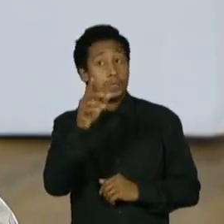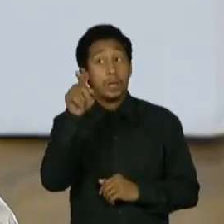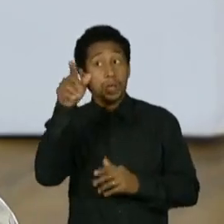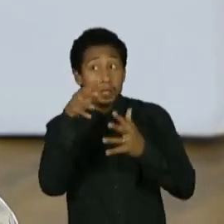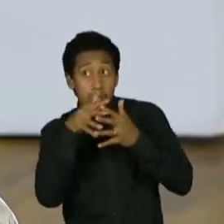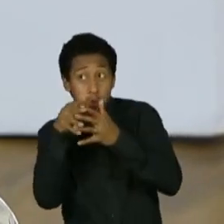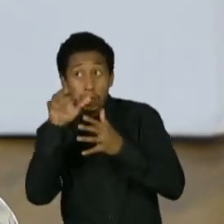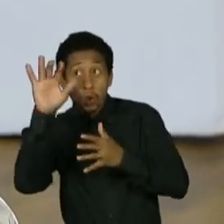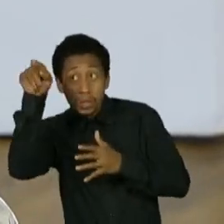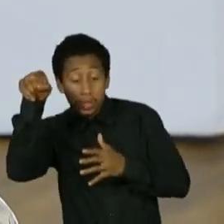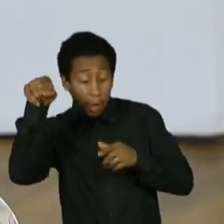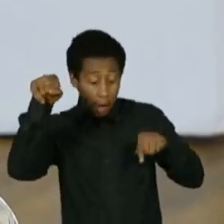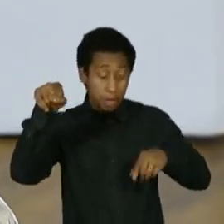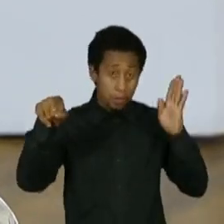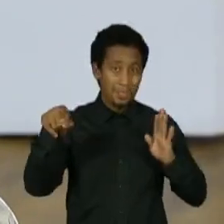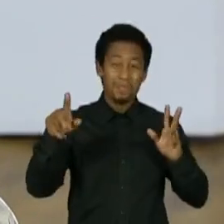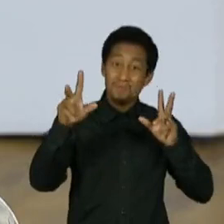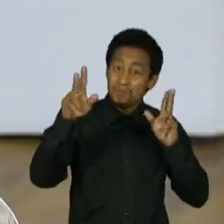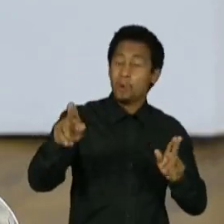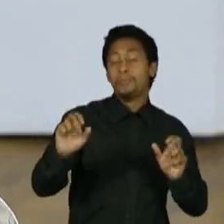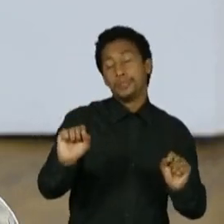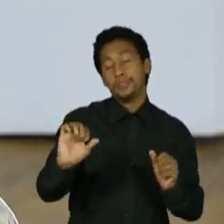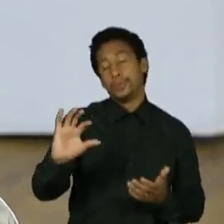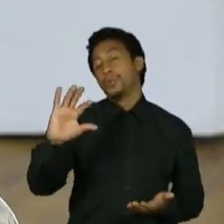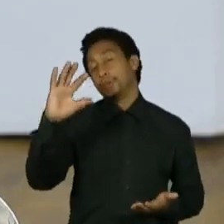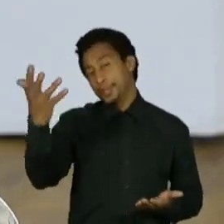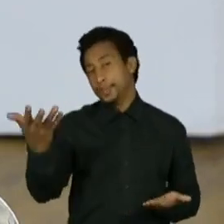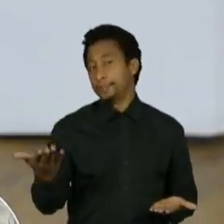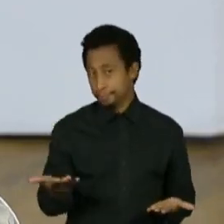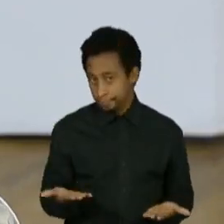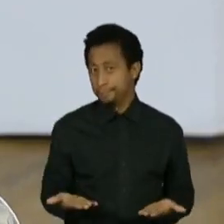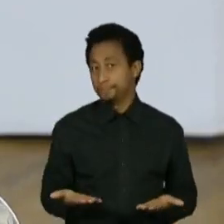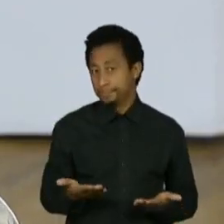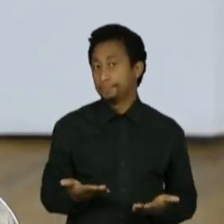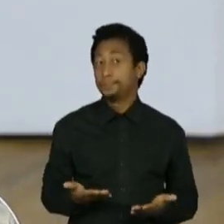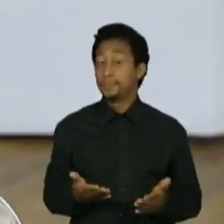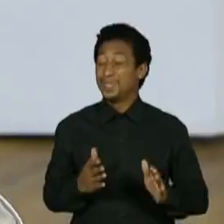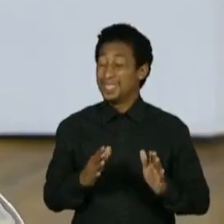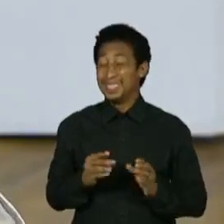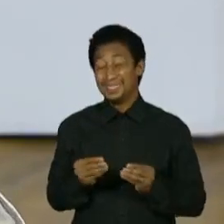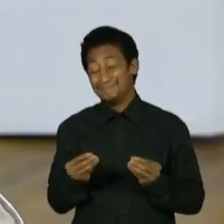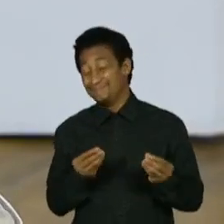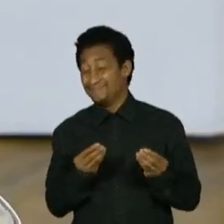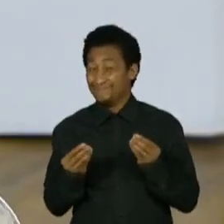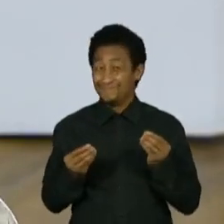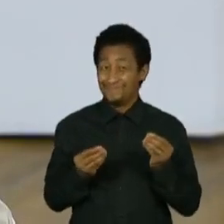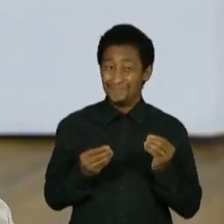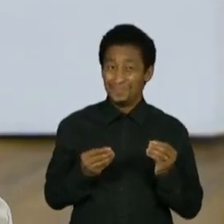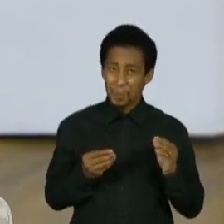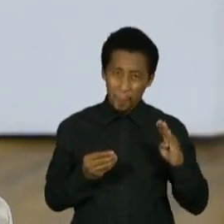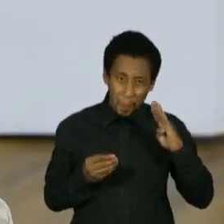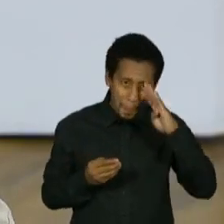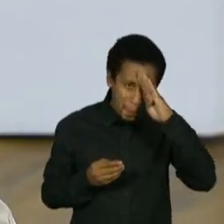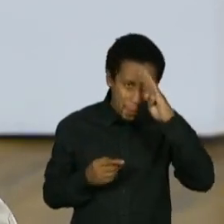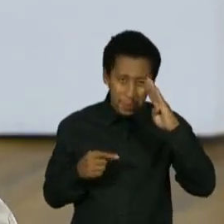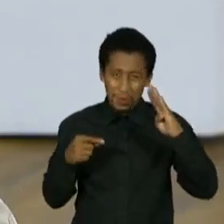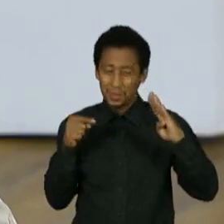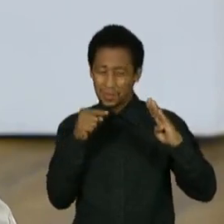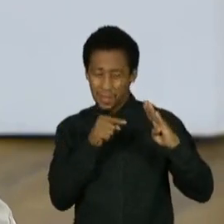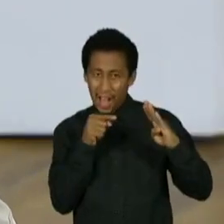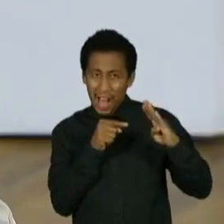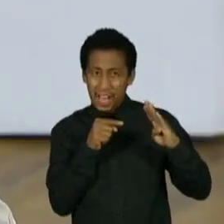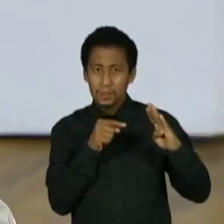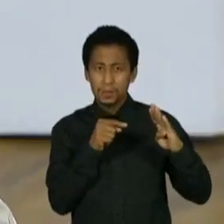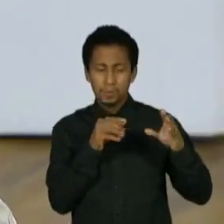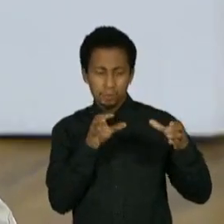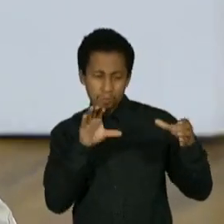eu acho que eu não vejo o clima para isso nem acho que o bolsonarista é que está tão